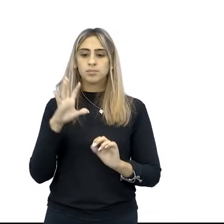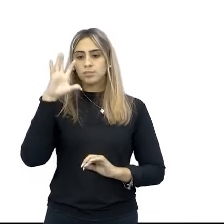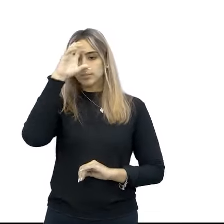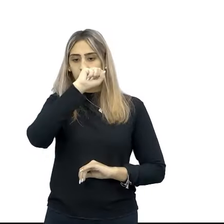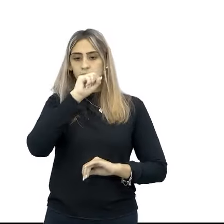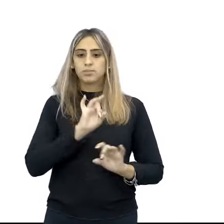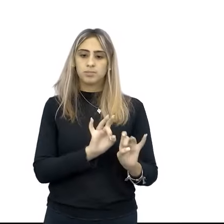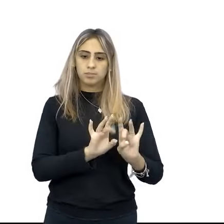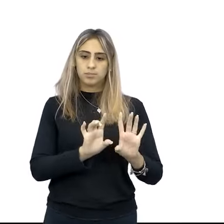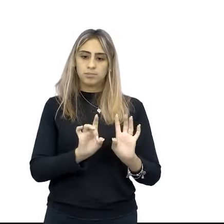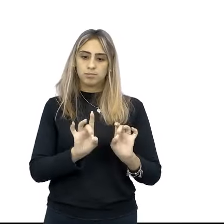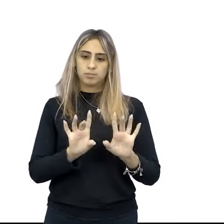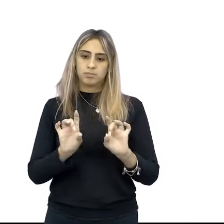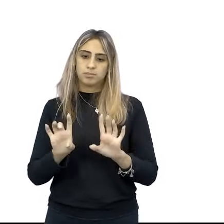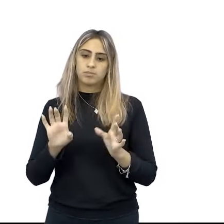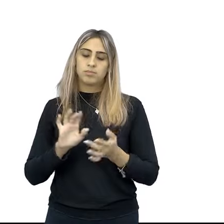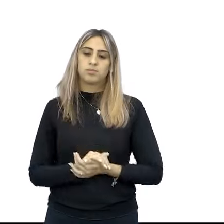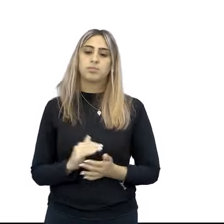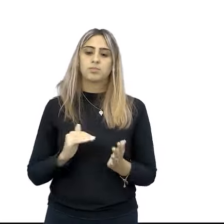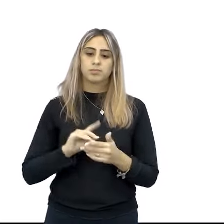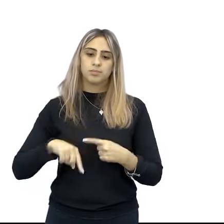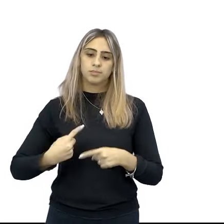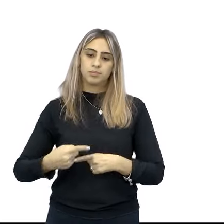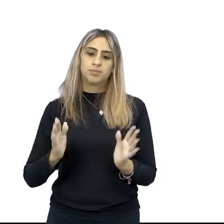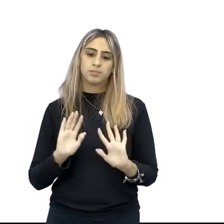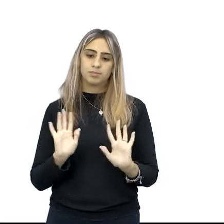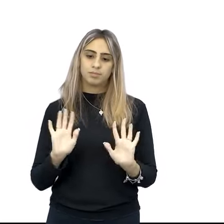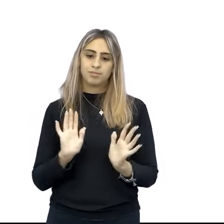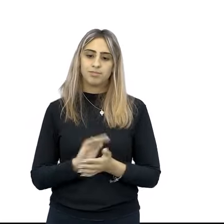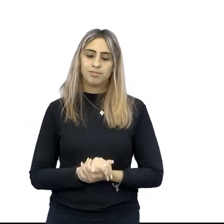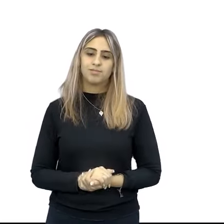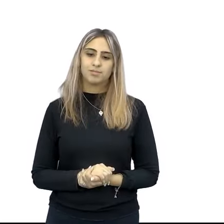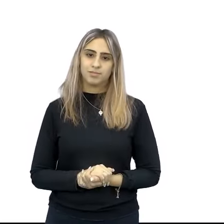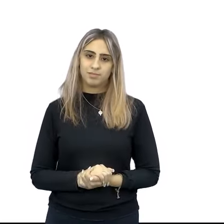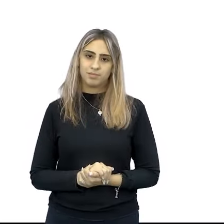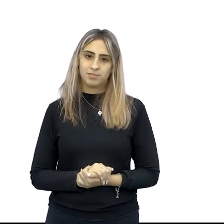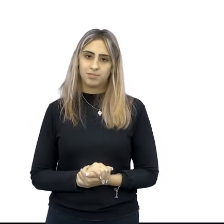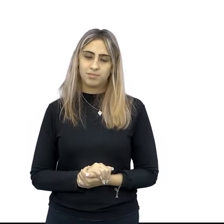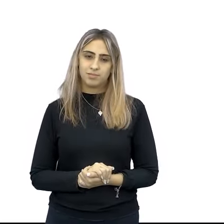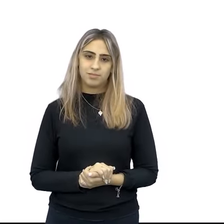a aprendizagem de cada um deles. Até a próxima, pessoal. Tchau, tchau.